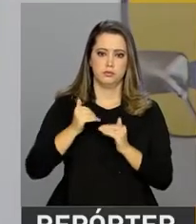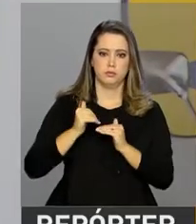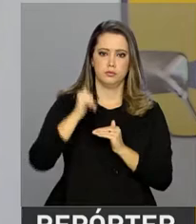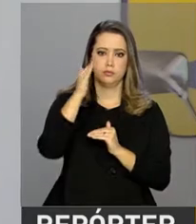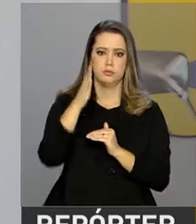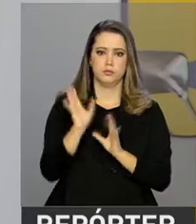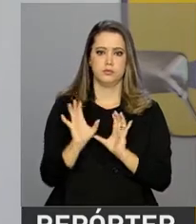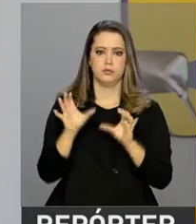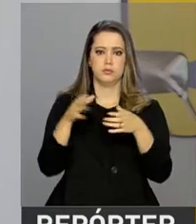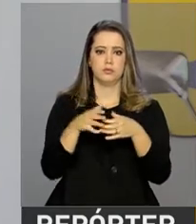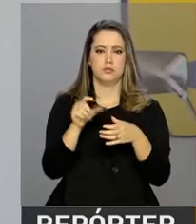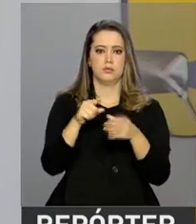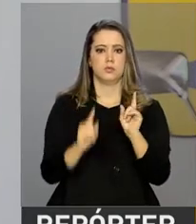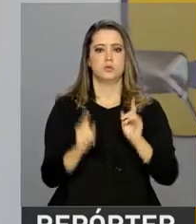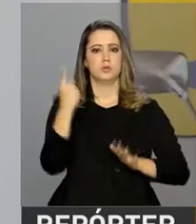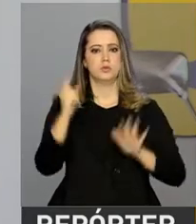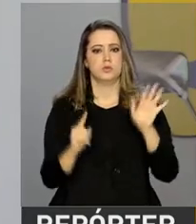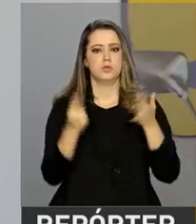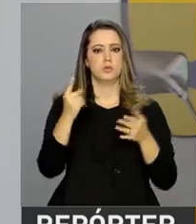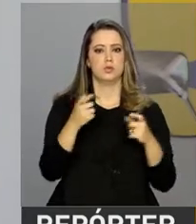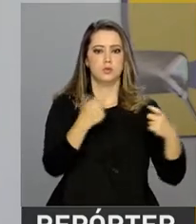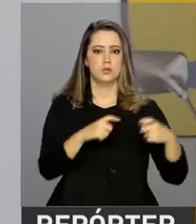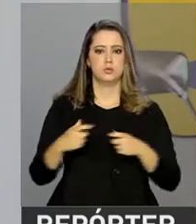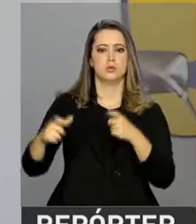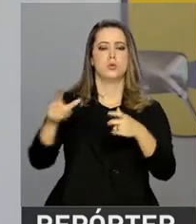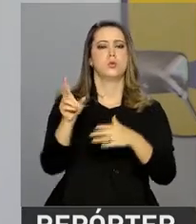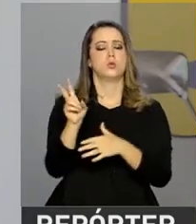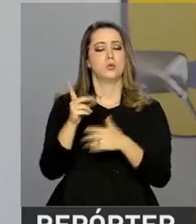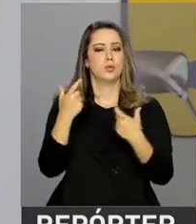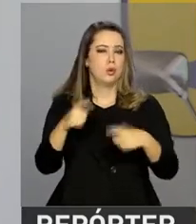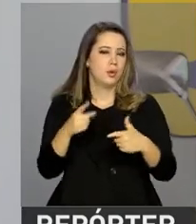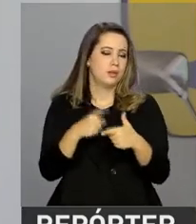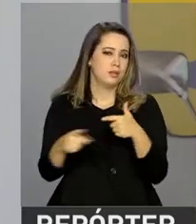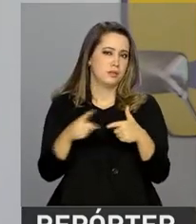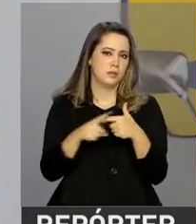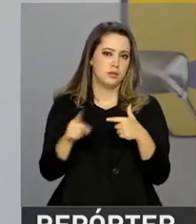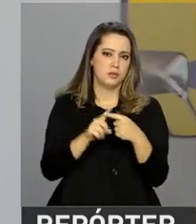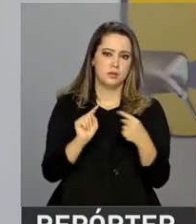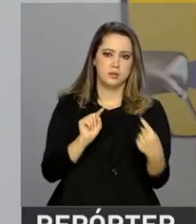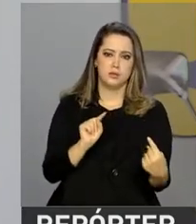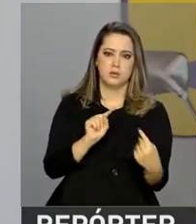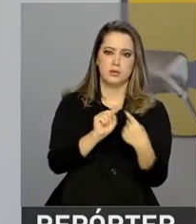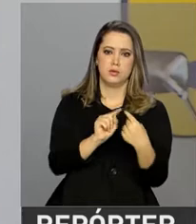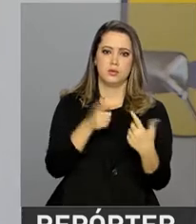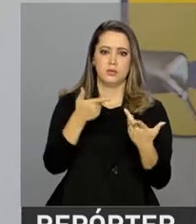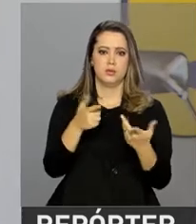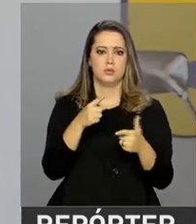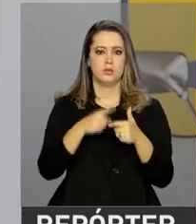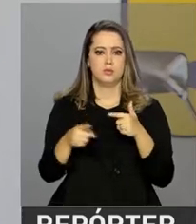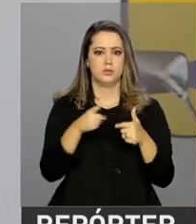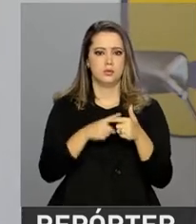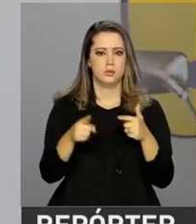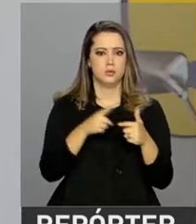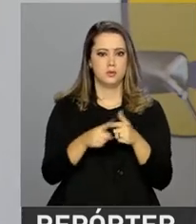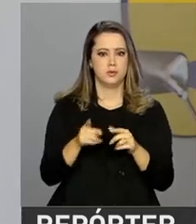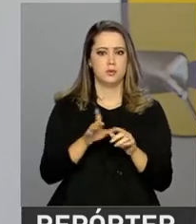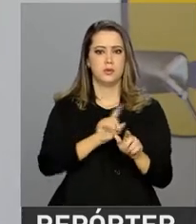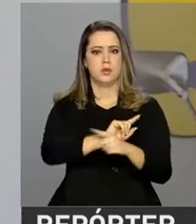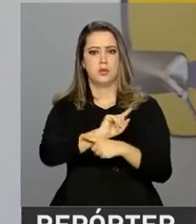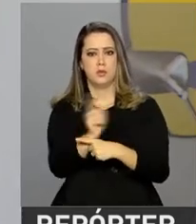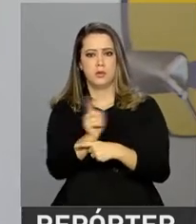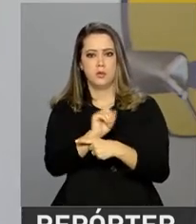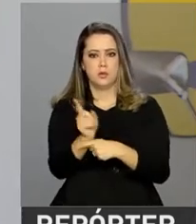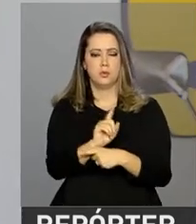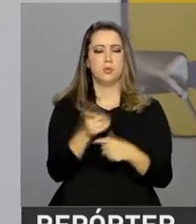durante a operação carnaval e pontos críticos horários críticos justamente focalizando nessas condutas perigosas excesso de velocidade